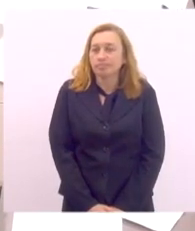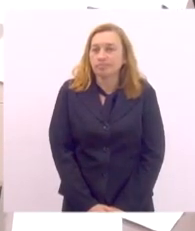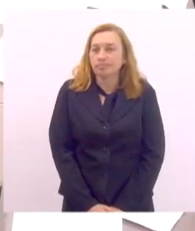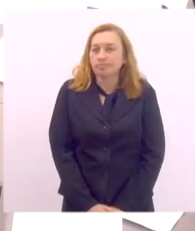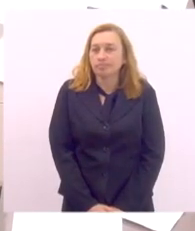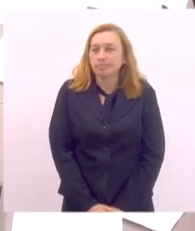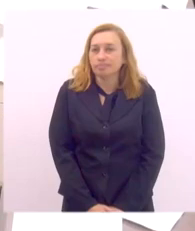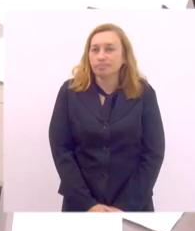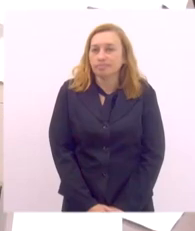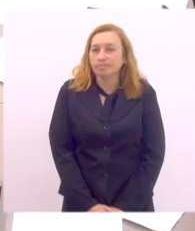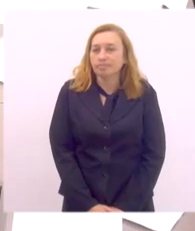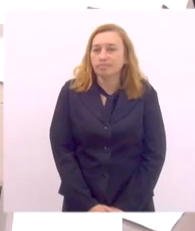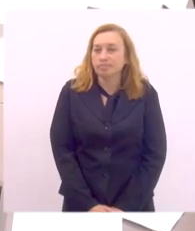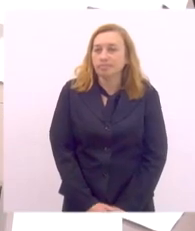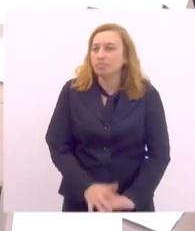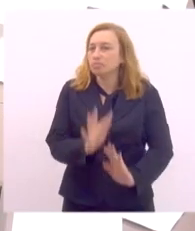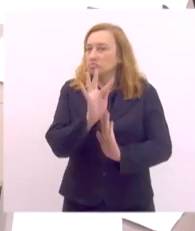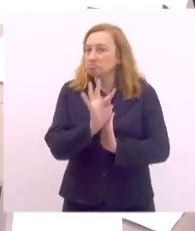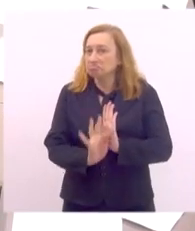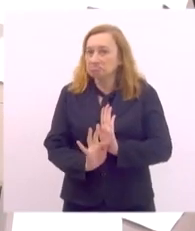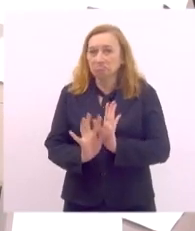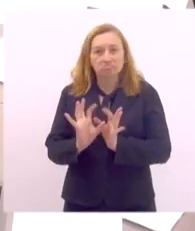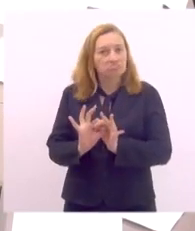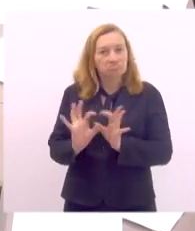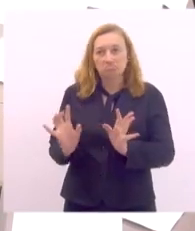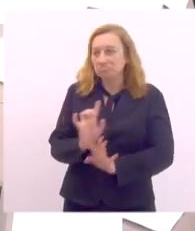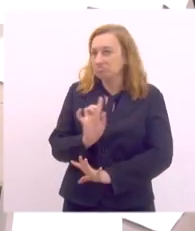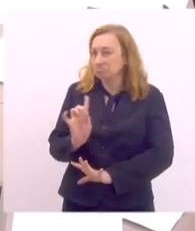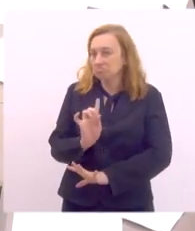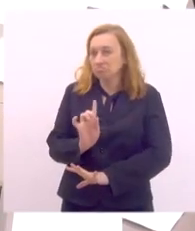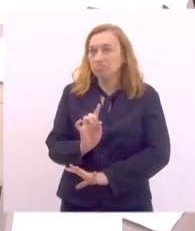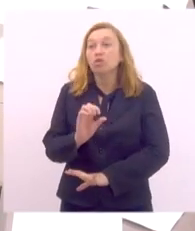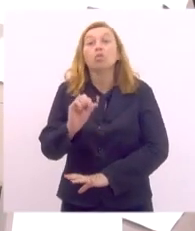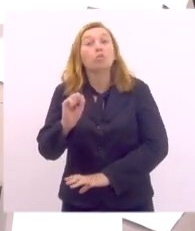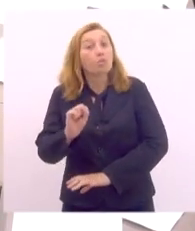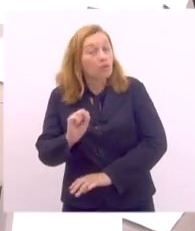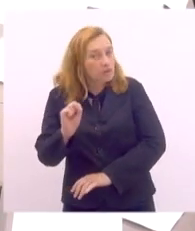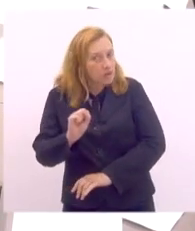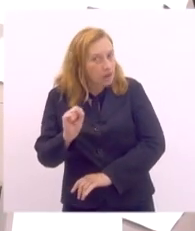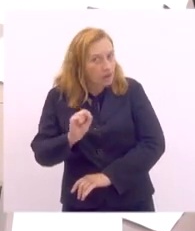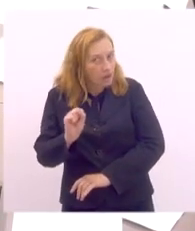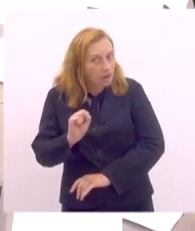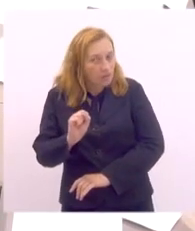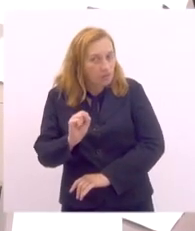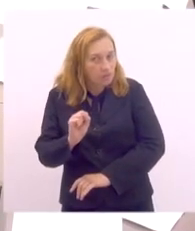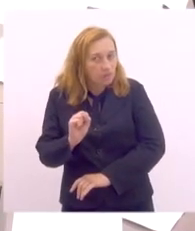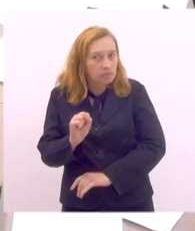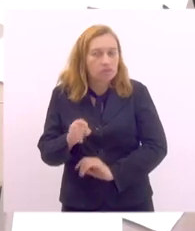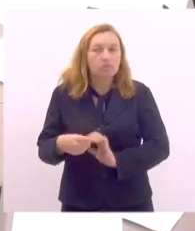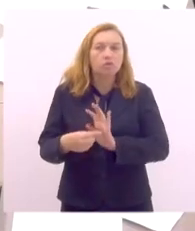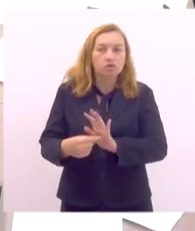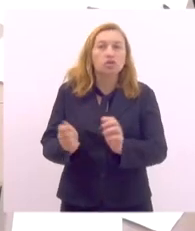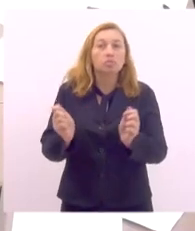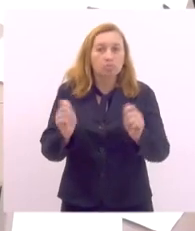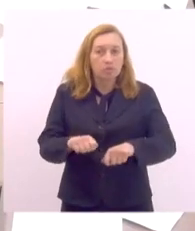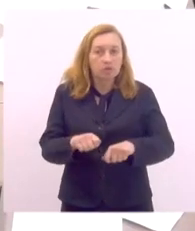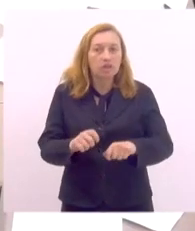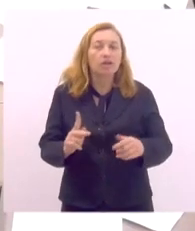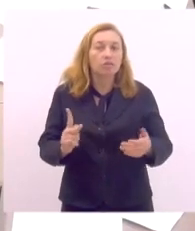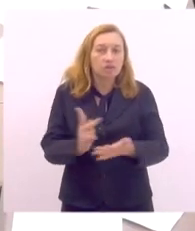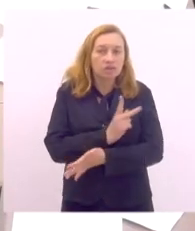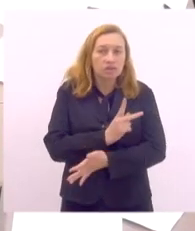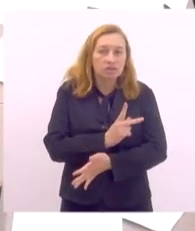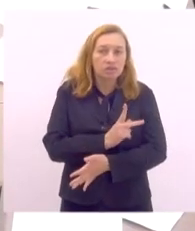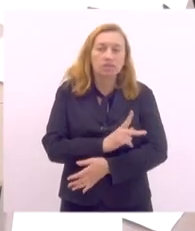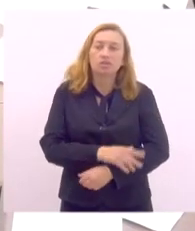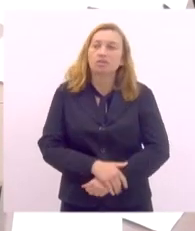O texto não está autorizativo, não. Não, o 8º está está colocando que poderá mas tem realizar. Mas o quinto é embutido. Já problema, olhou